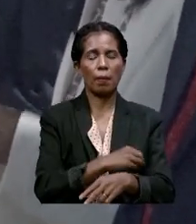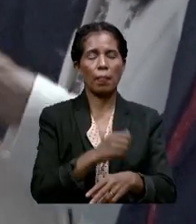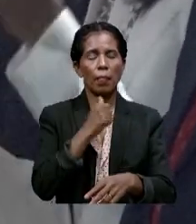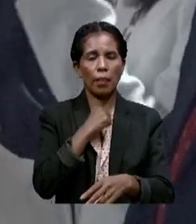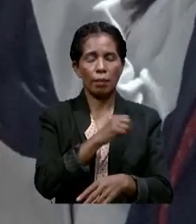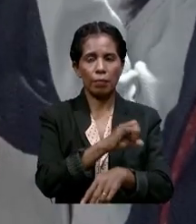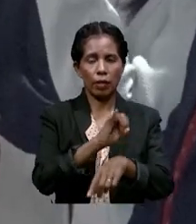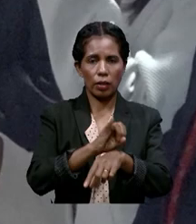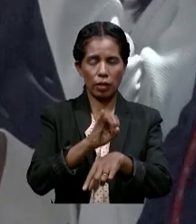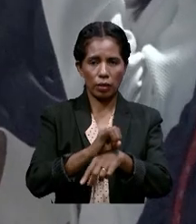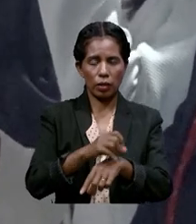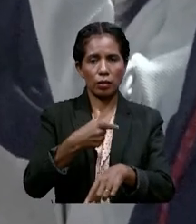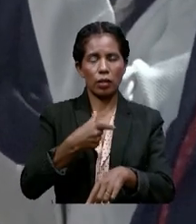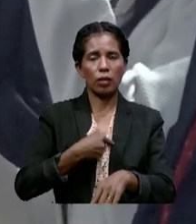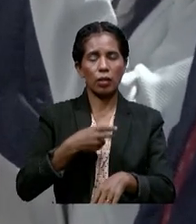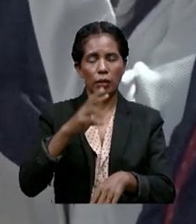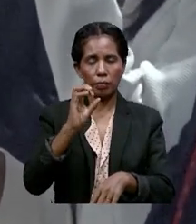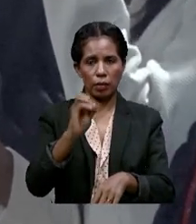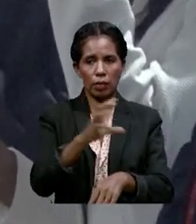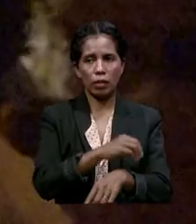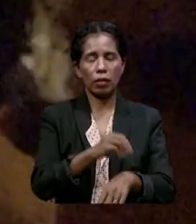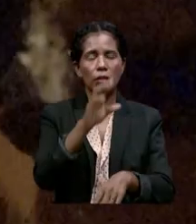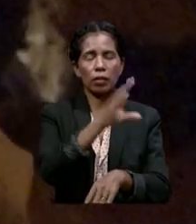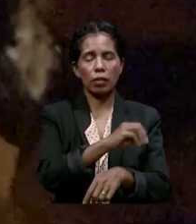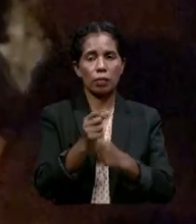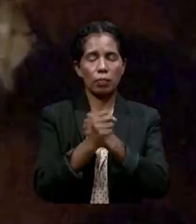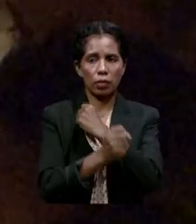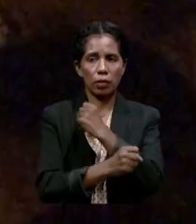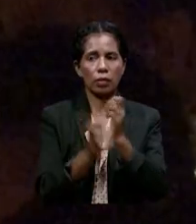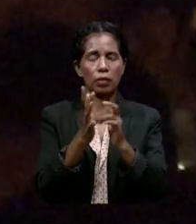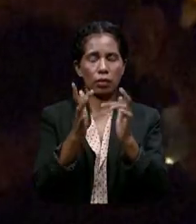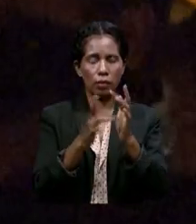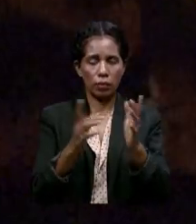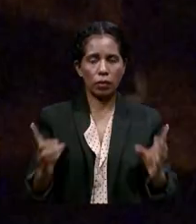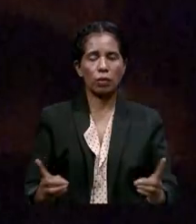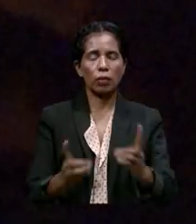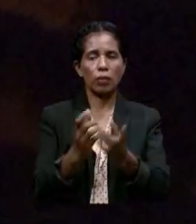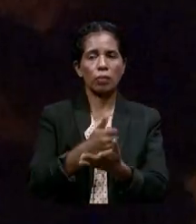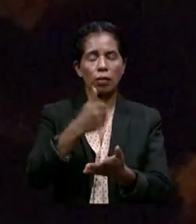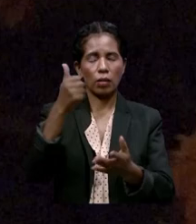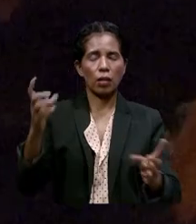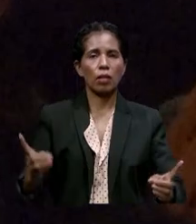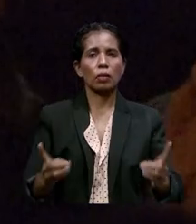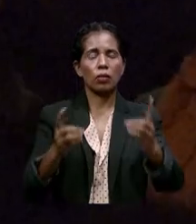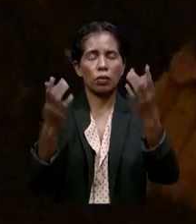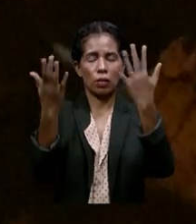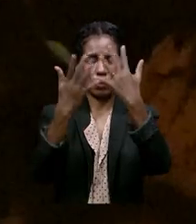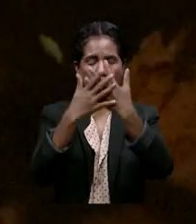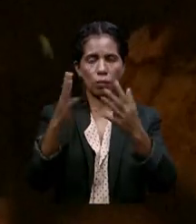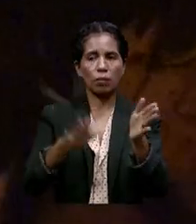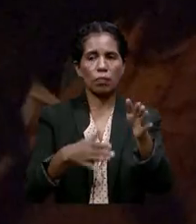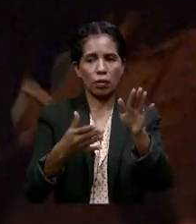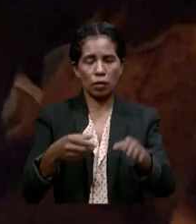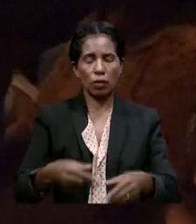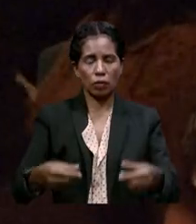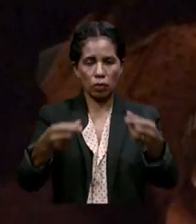com Motael Guilhermino da Silva Adeten, Páscoa Max Jesus, luta ho di manam funo ha soro na kokun matenian, tambane Páscoa fo